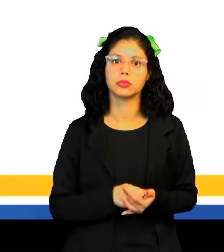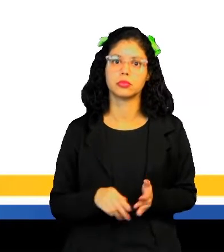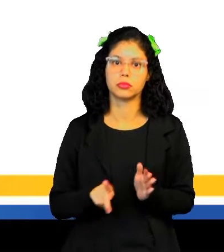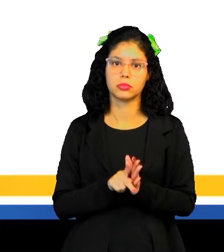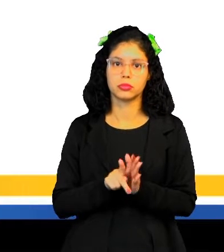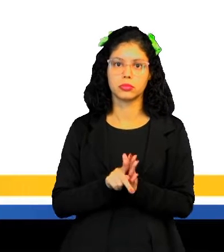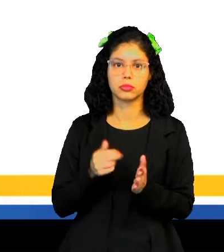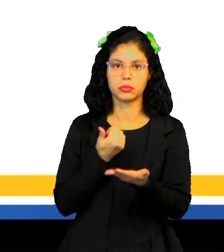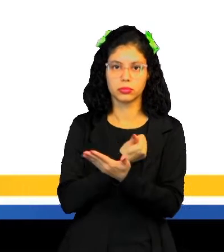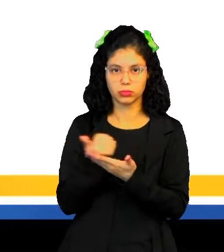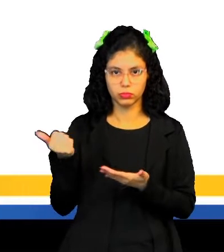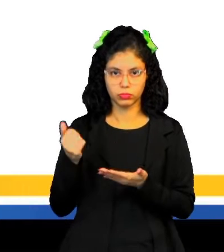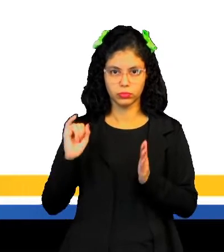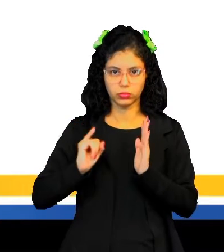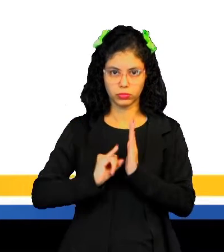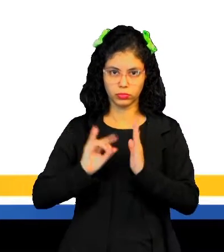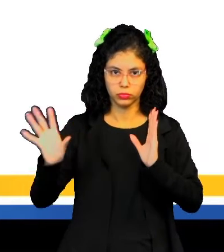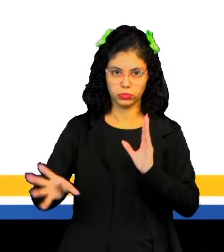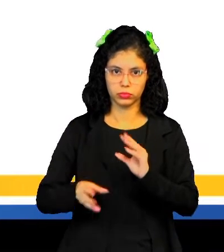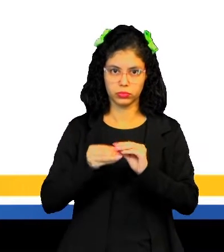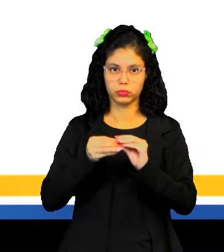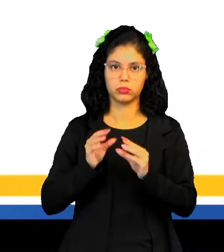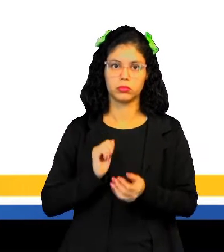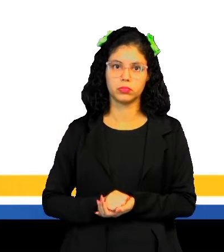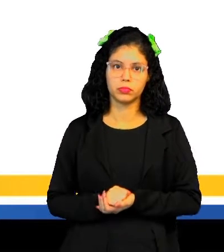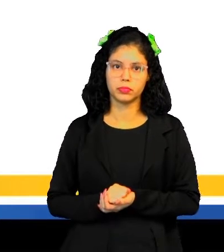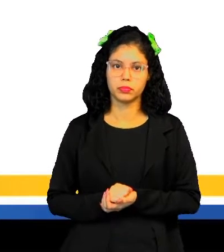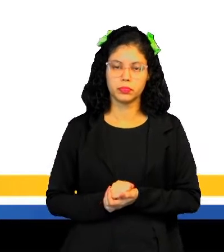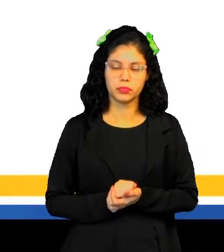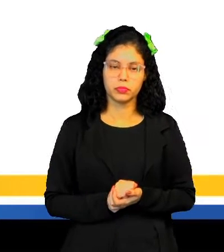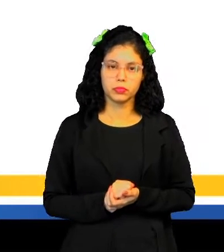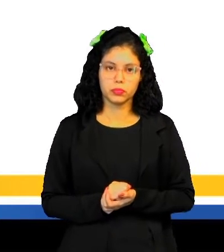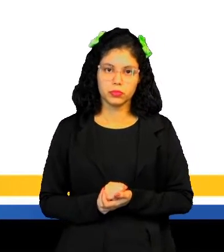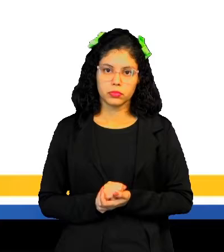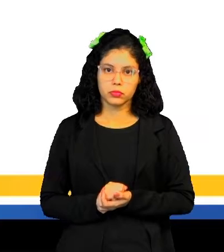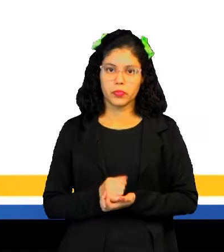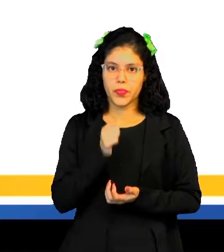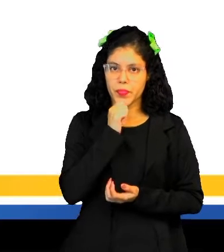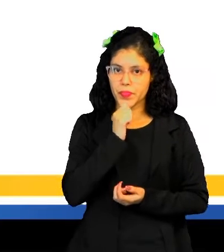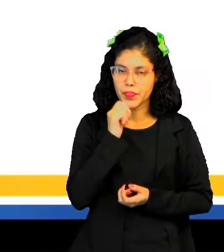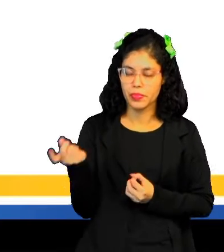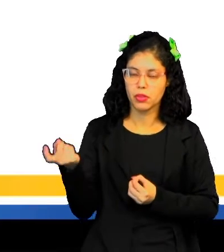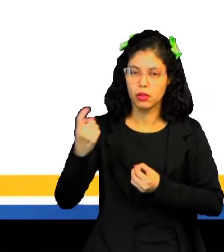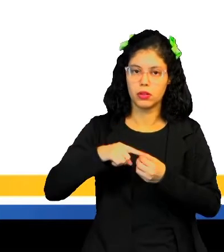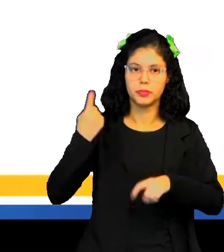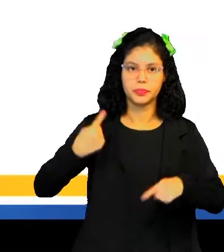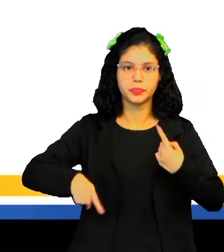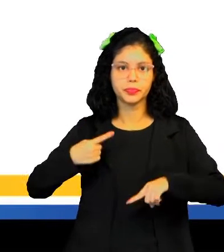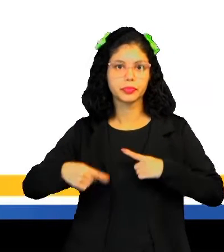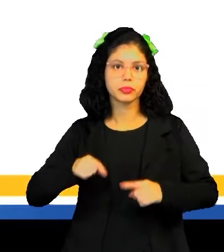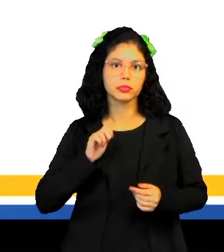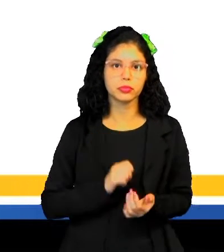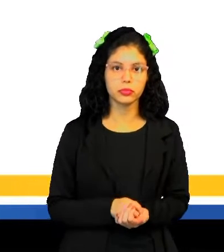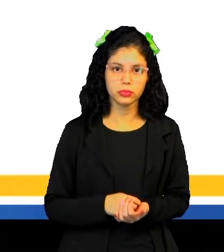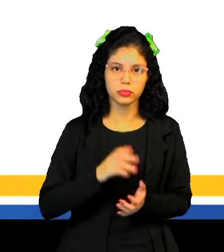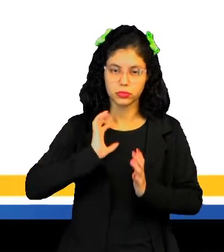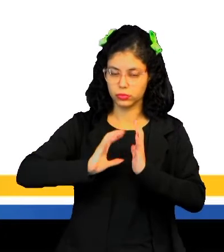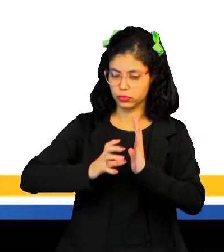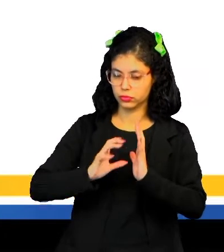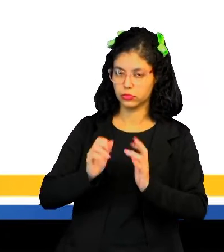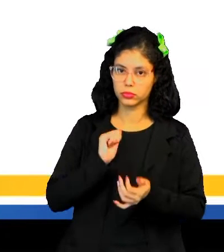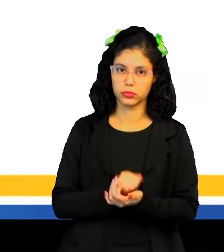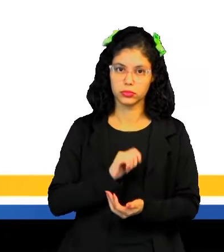atos institucionais e complementares. E, além disso, ela prevê o retorno à vida política partidária